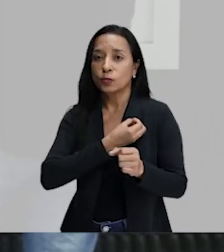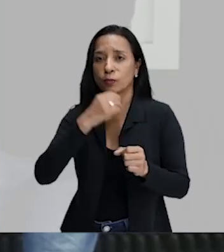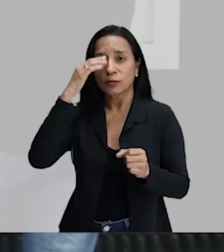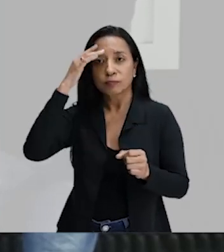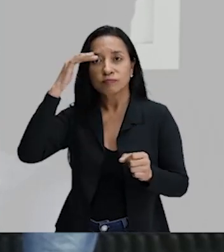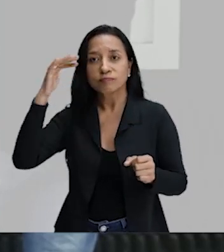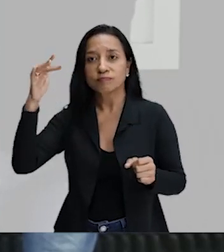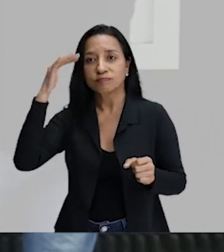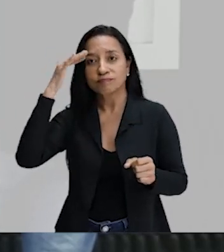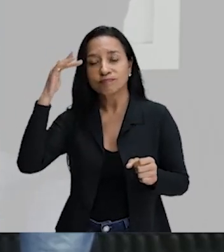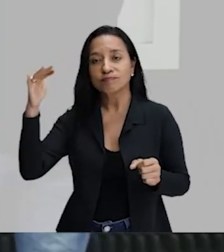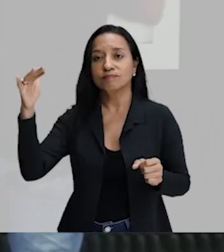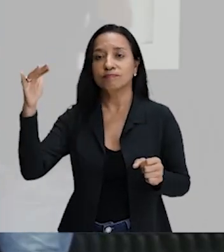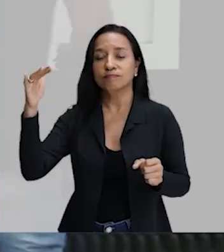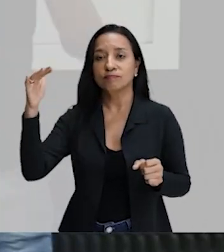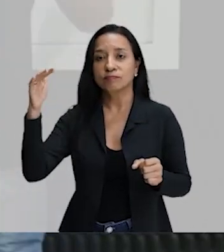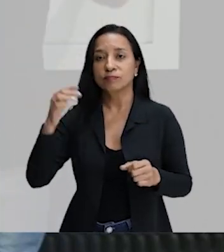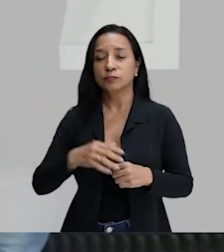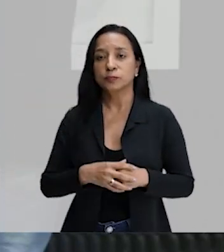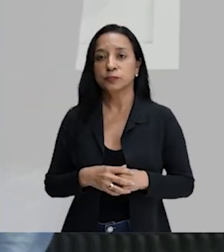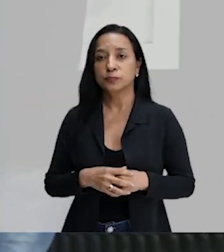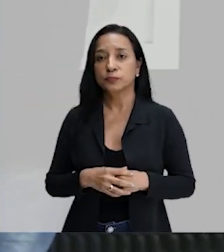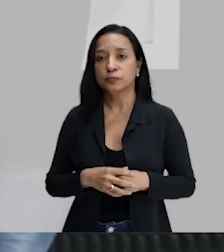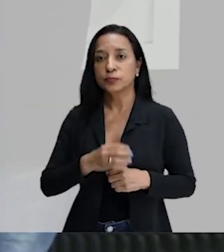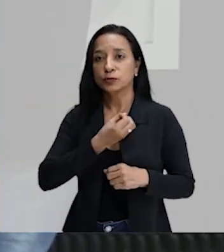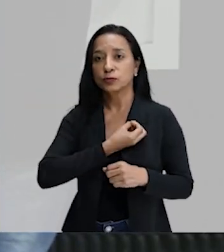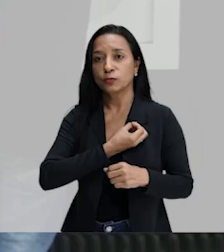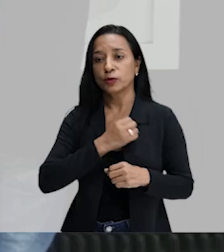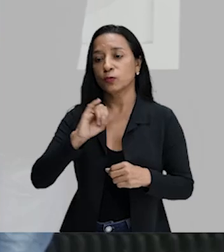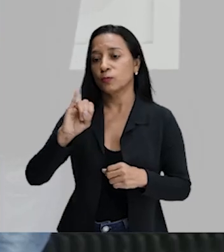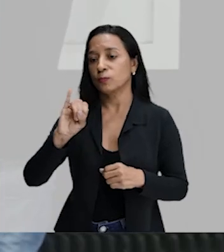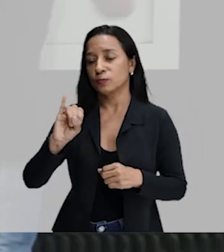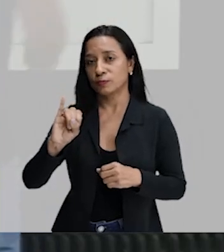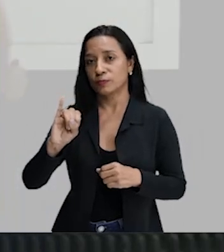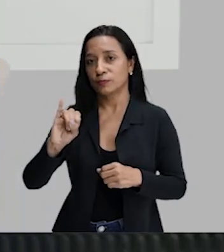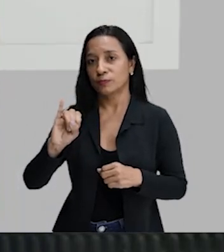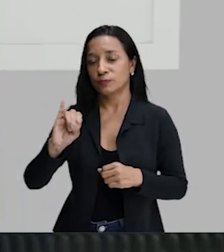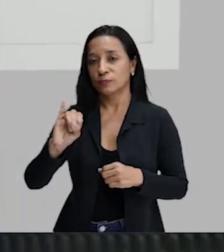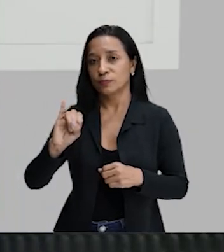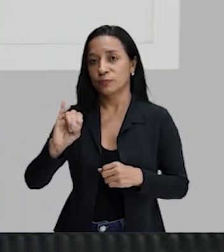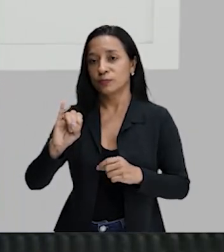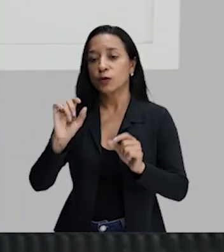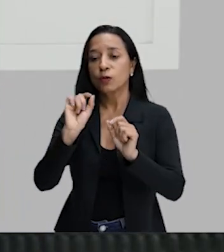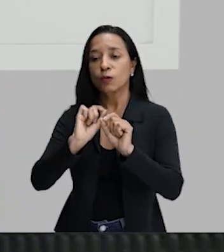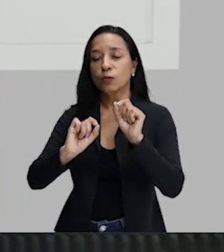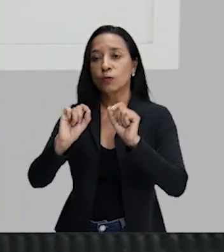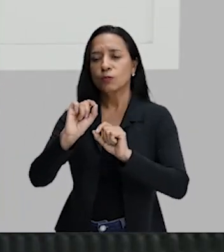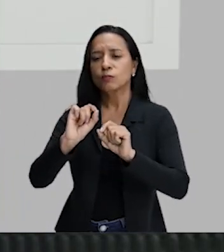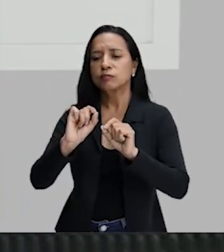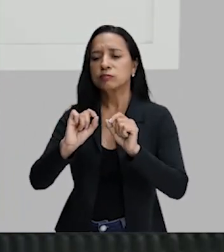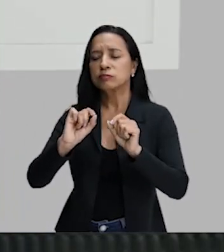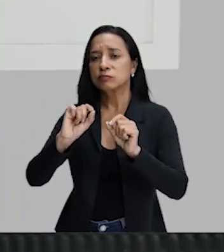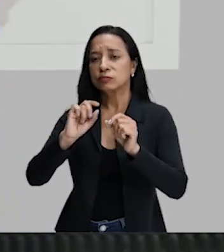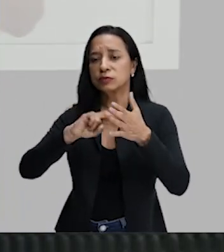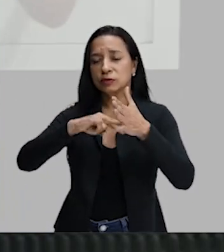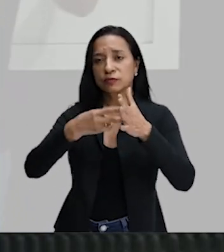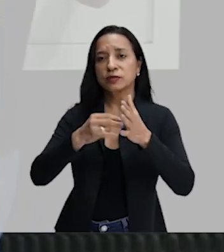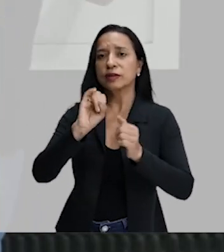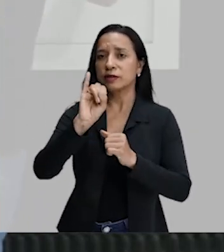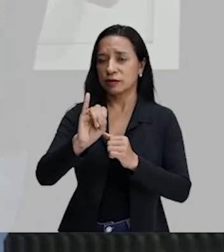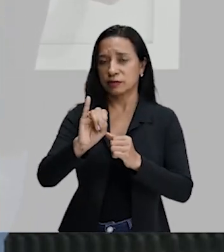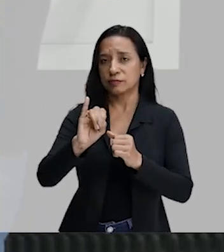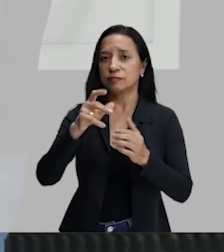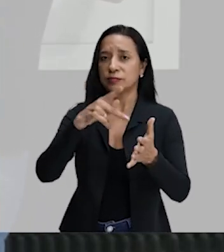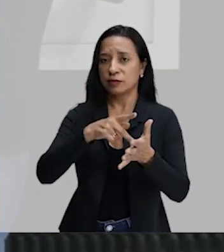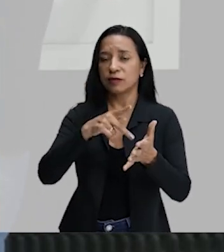Número imaginário, que é o número I. Ah, professor, quem é esse I? Na